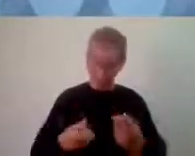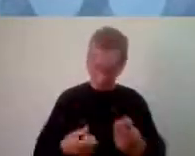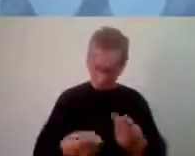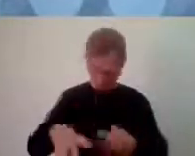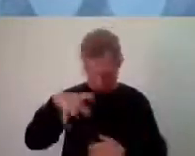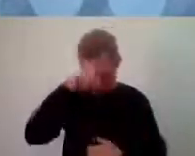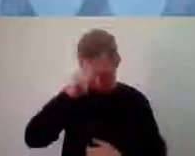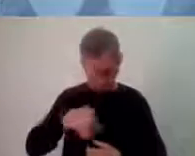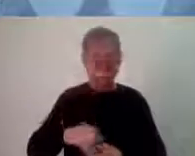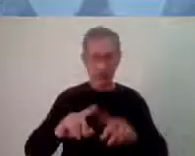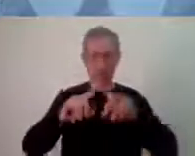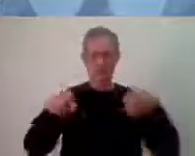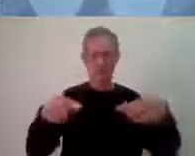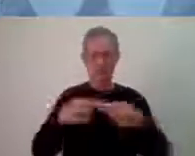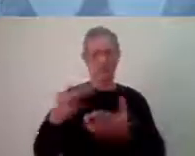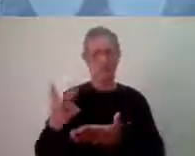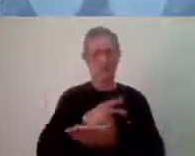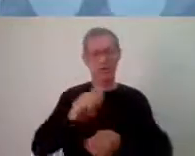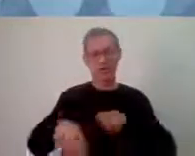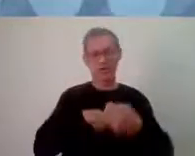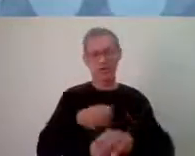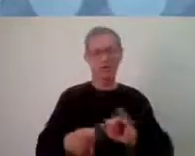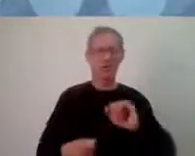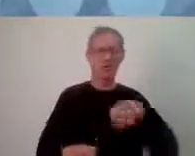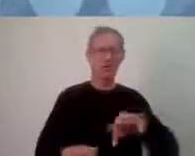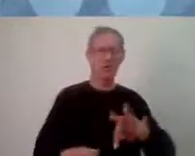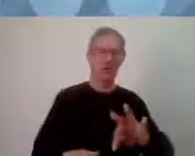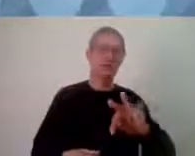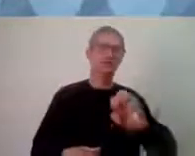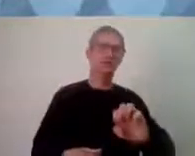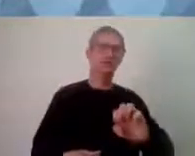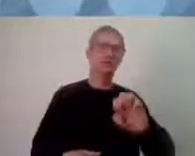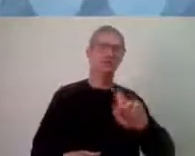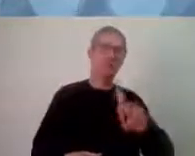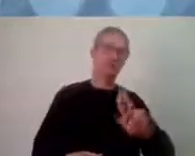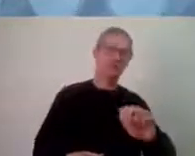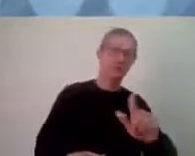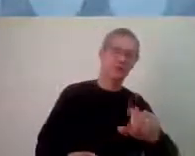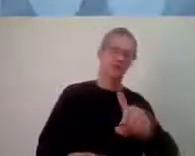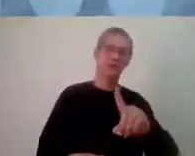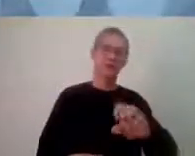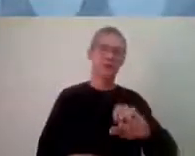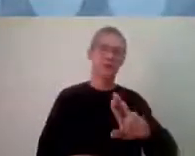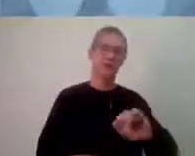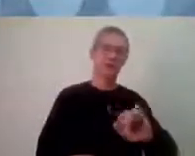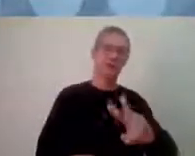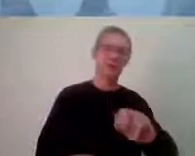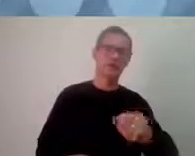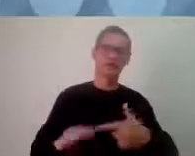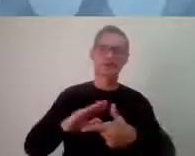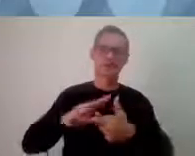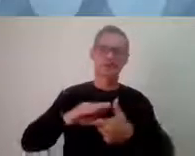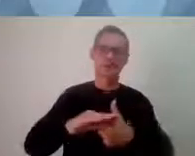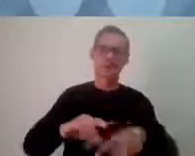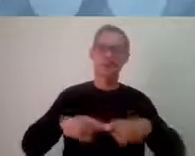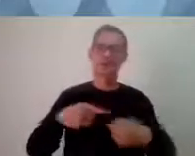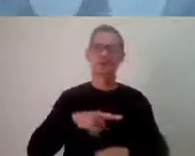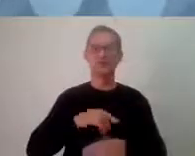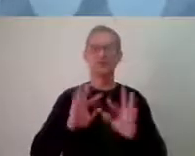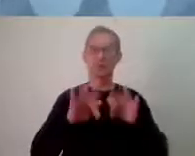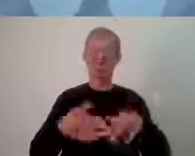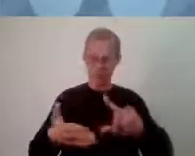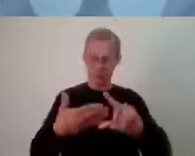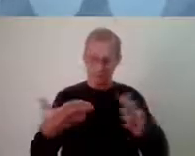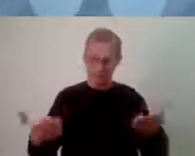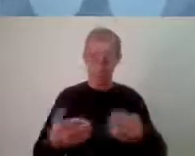aprendeu esse ciclo, você não erra sinal de integral e derivada da função seno e cosseno, nunca mais. E aí a gente vai chegando ao final